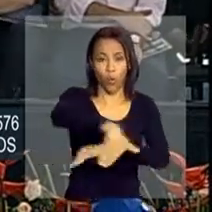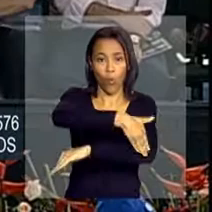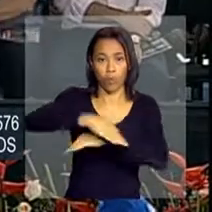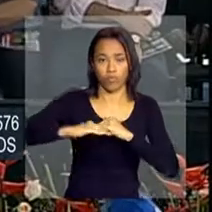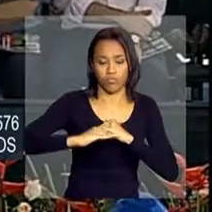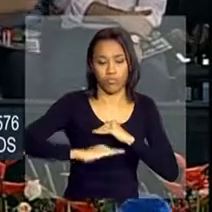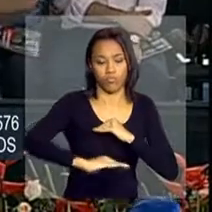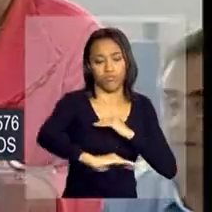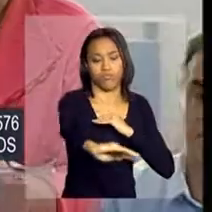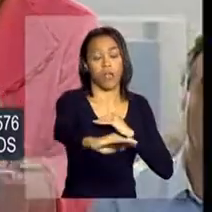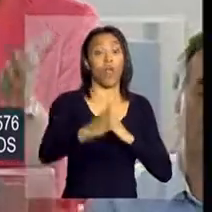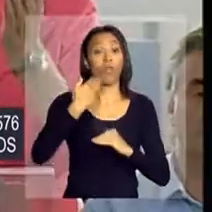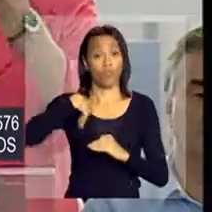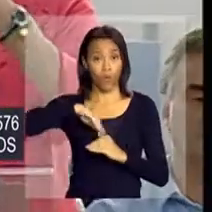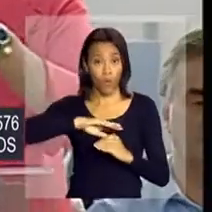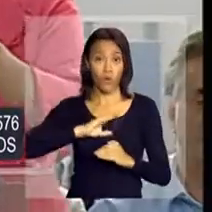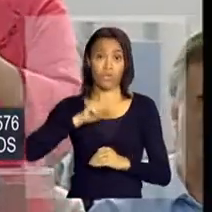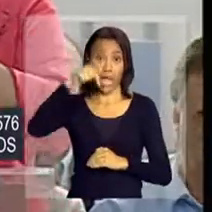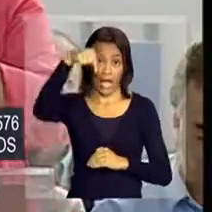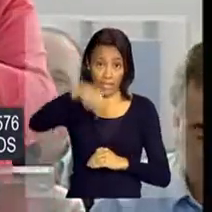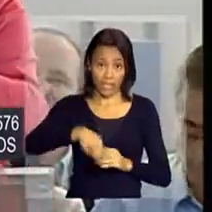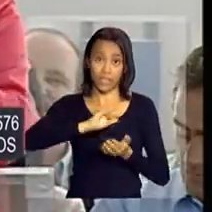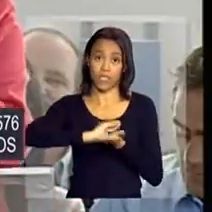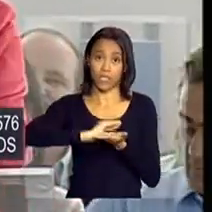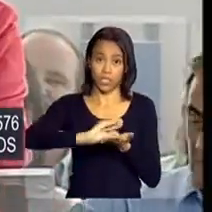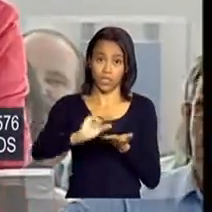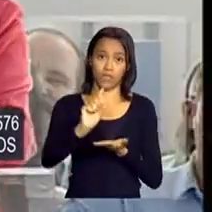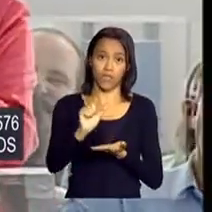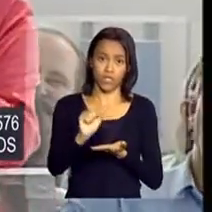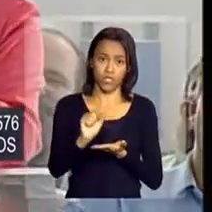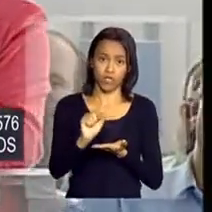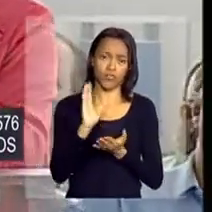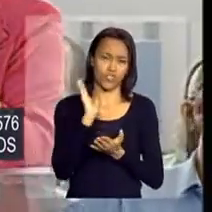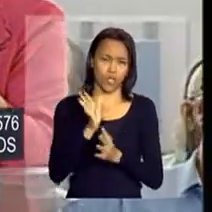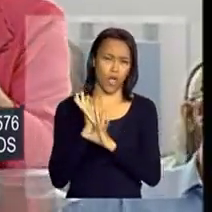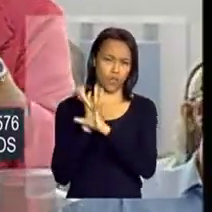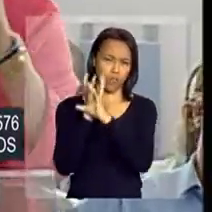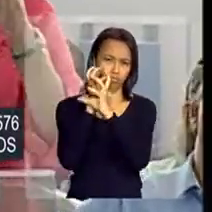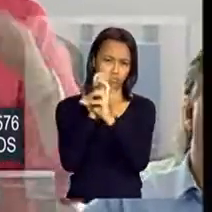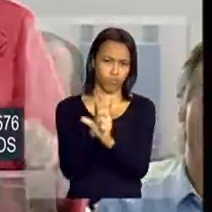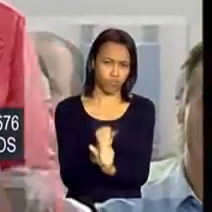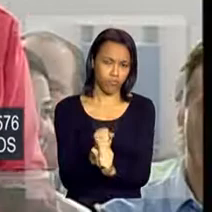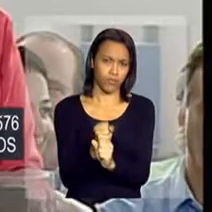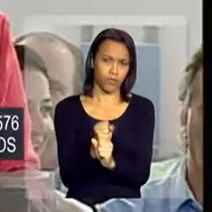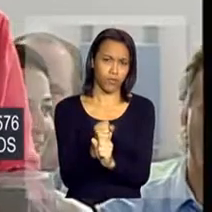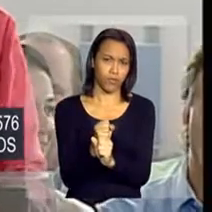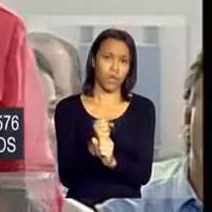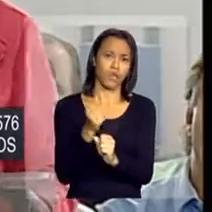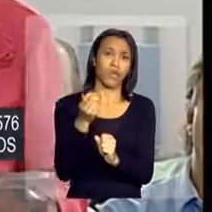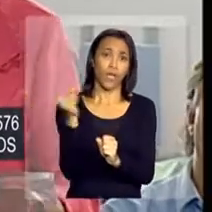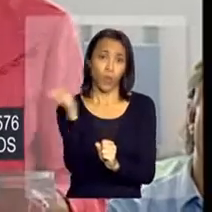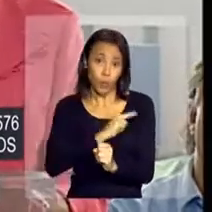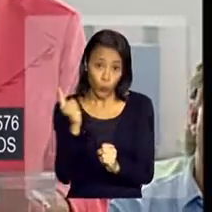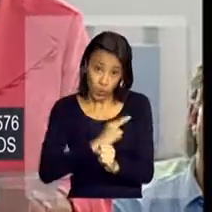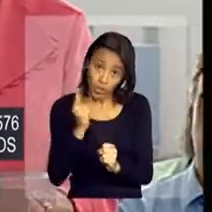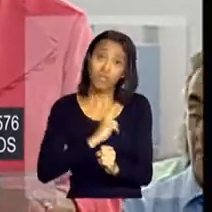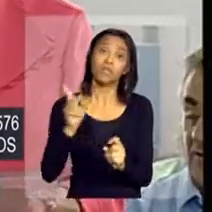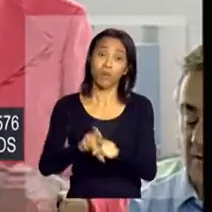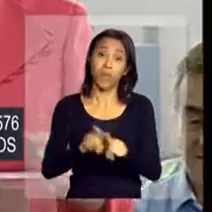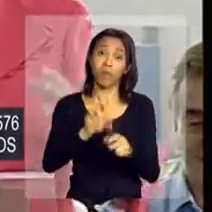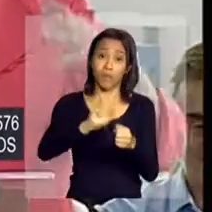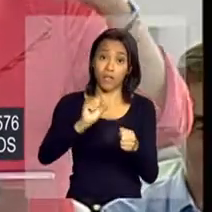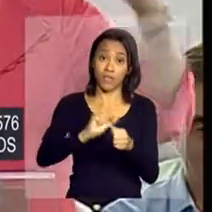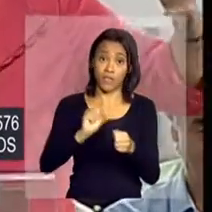estaremos investindo aqui entre o que está acumulado e o que será feito, entre o que é emergencial e o que